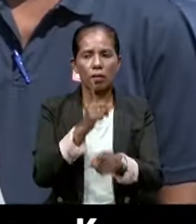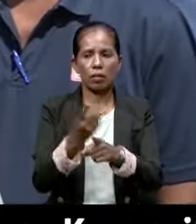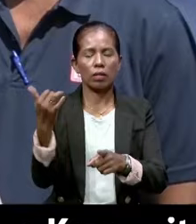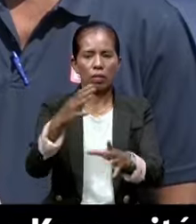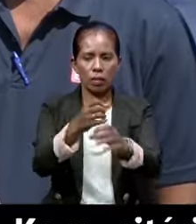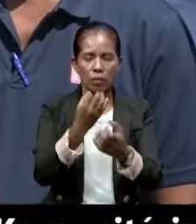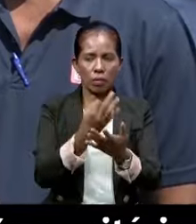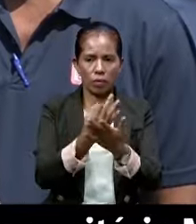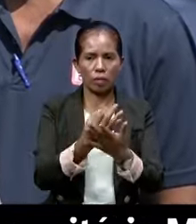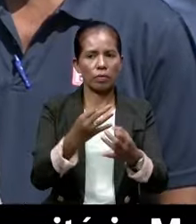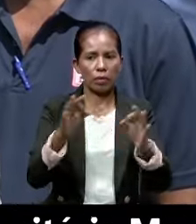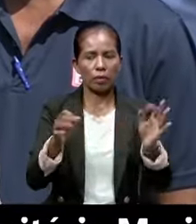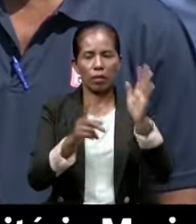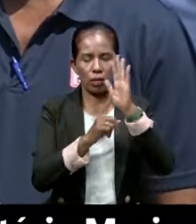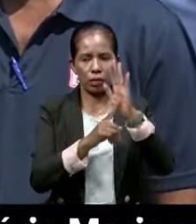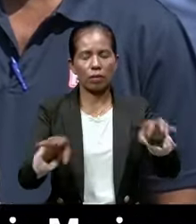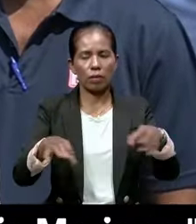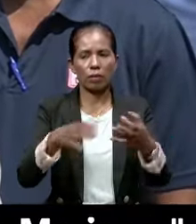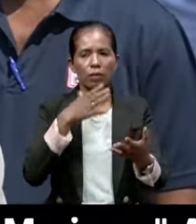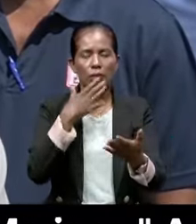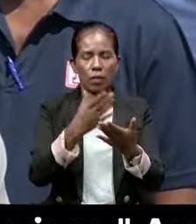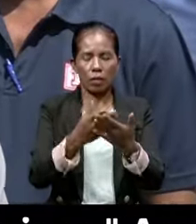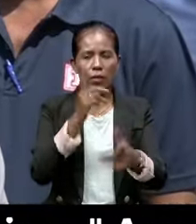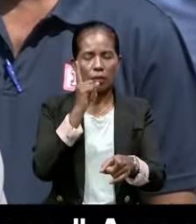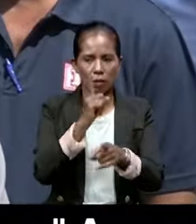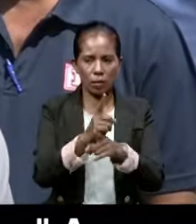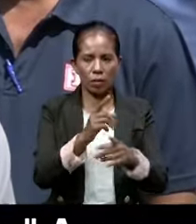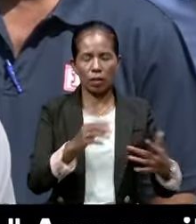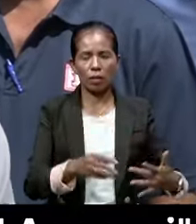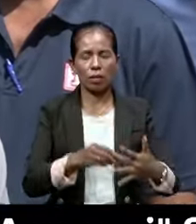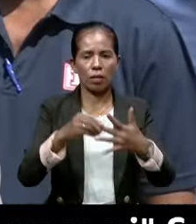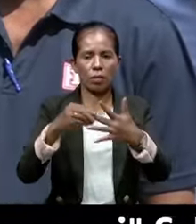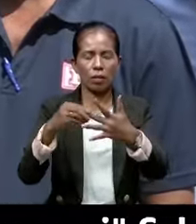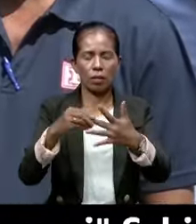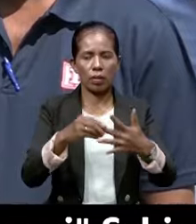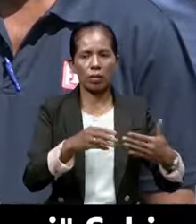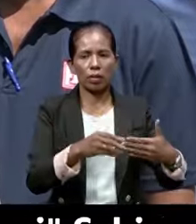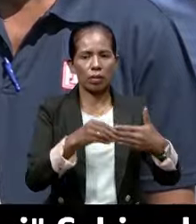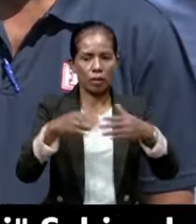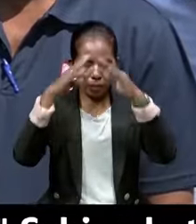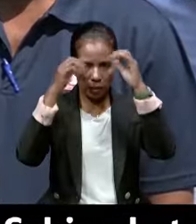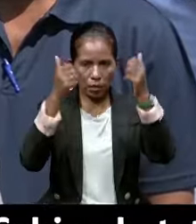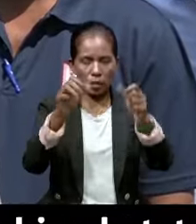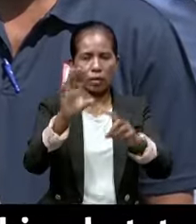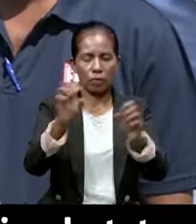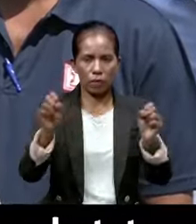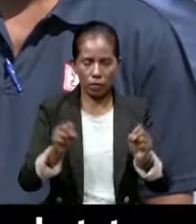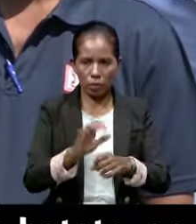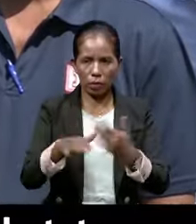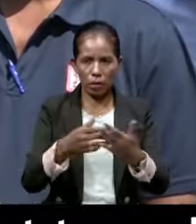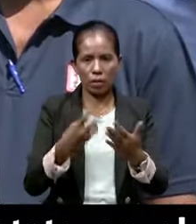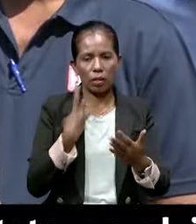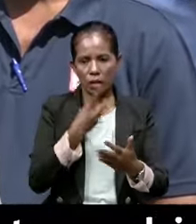hotona e a tudo do nica da cooperação e da nebe dia que teve tebes, liliu, ho liderança a senhor presidente da autoridade seranian, o hini hanei